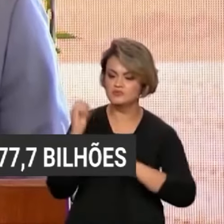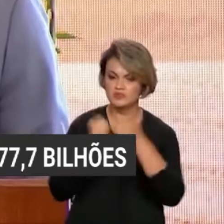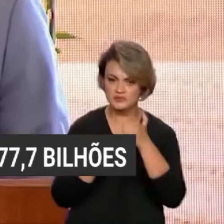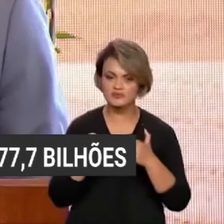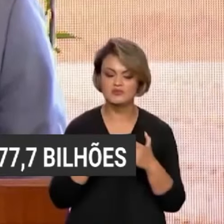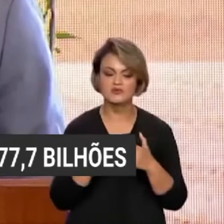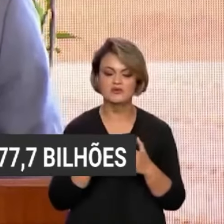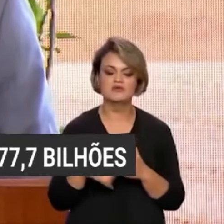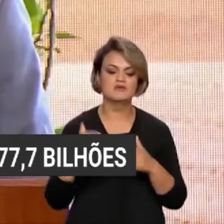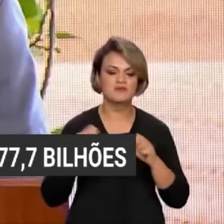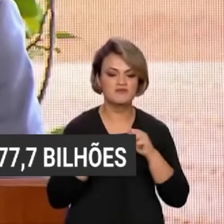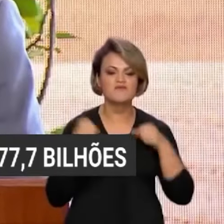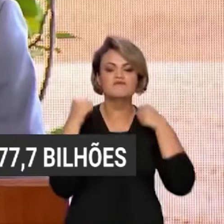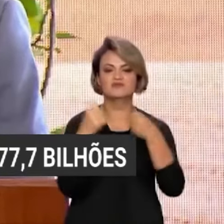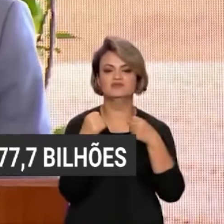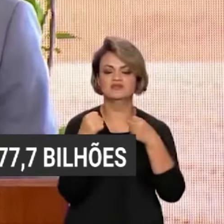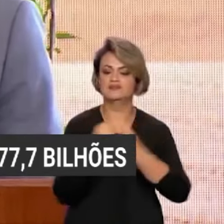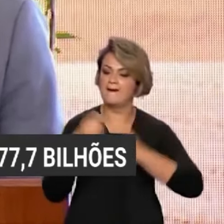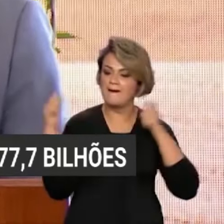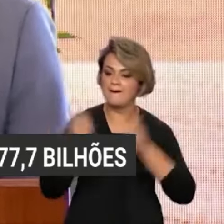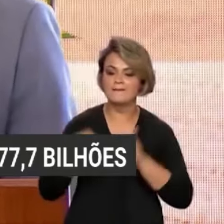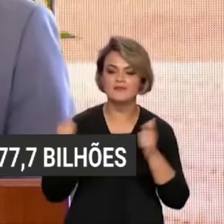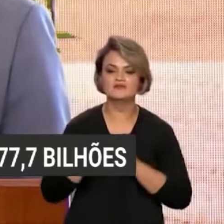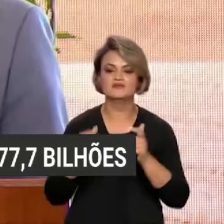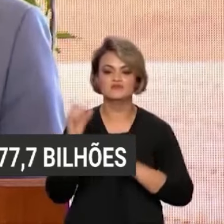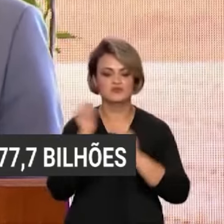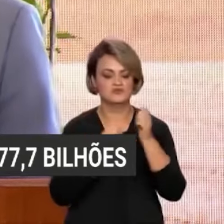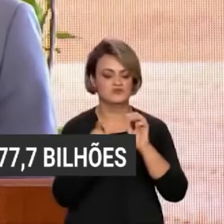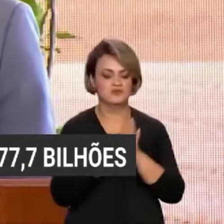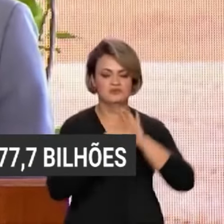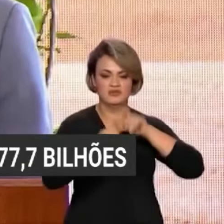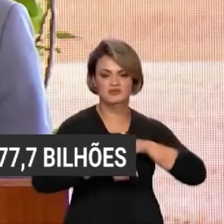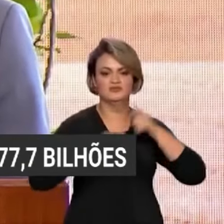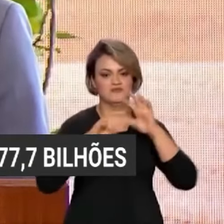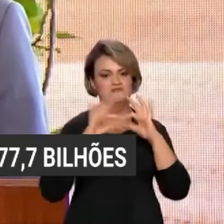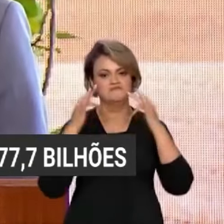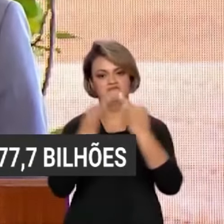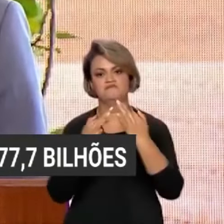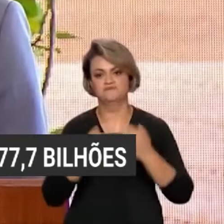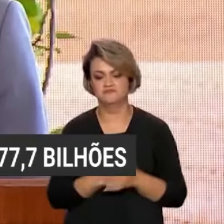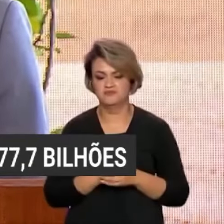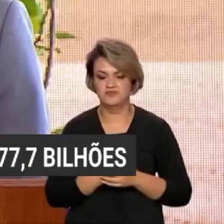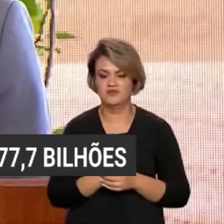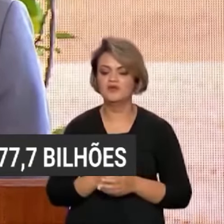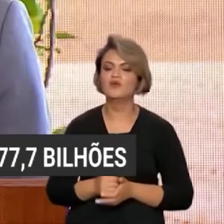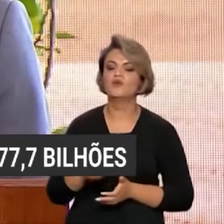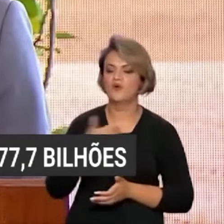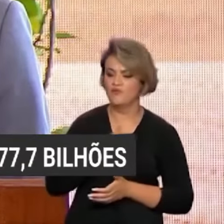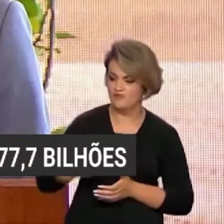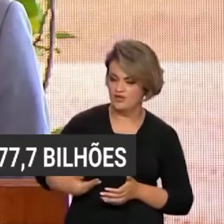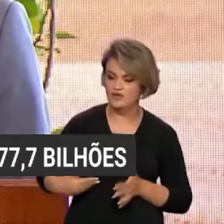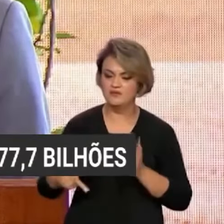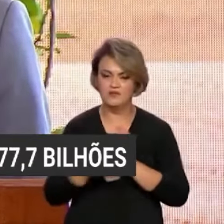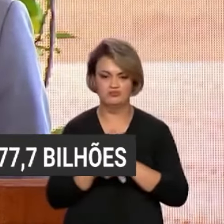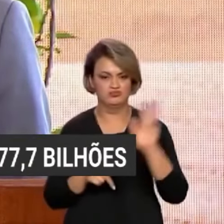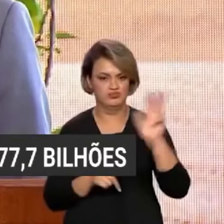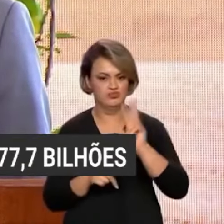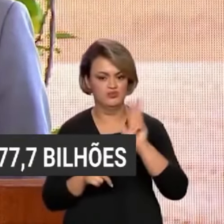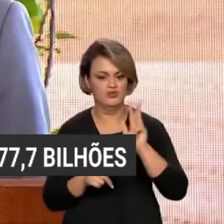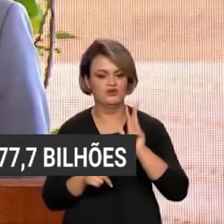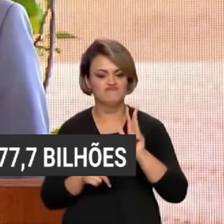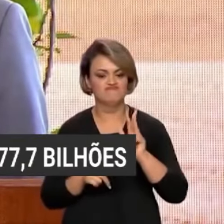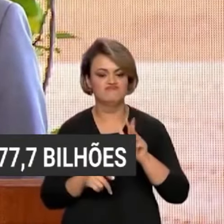Rural e para fortalecer a capacidade produtiva da Agricultura Familiar é o governo do presidente Lula dando